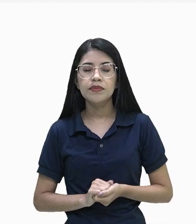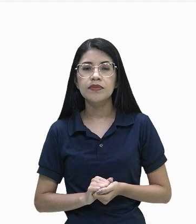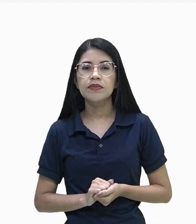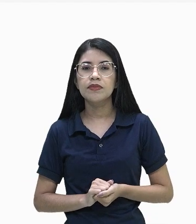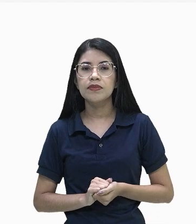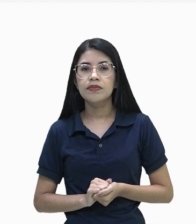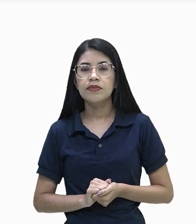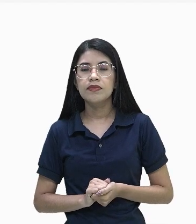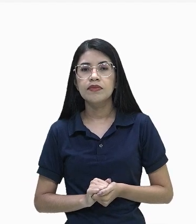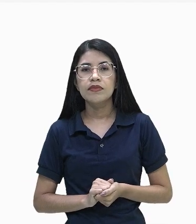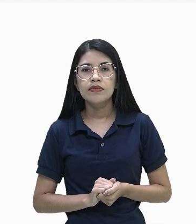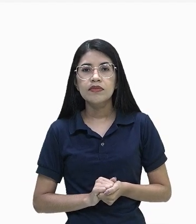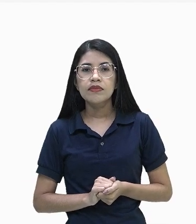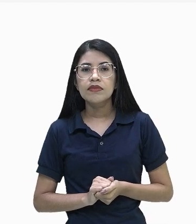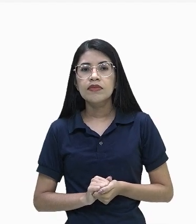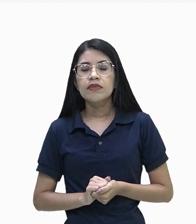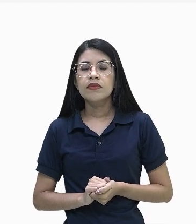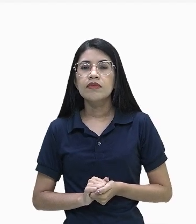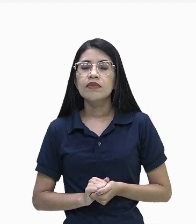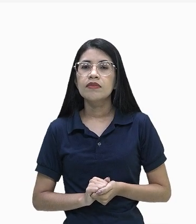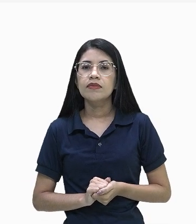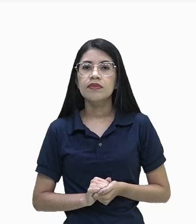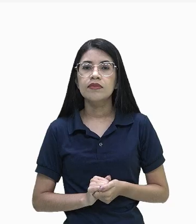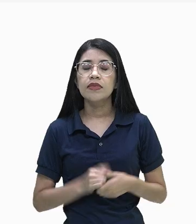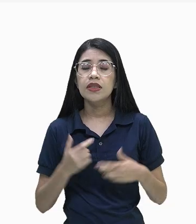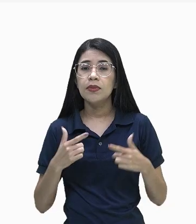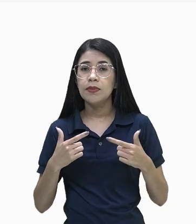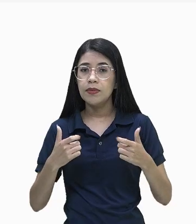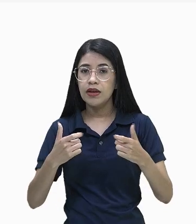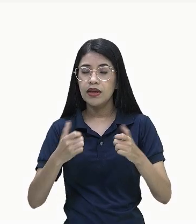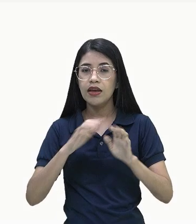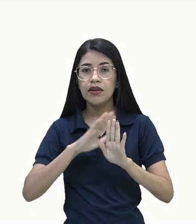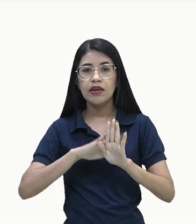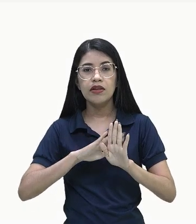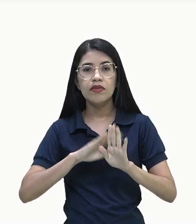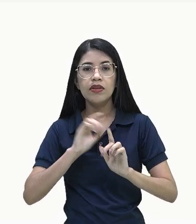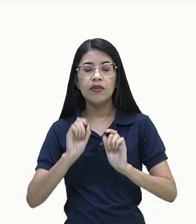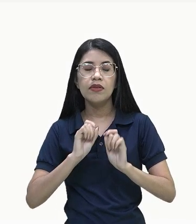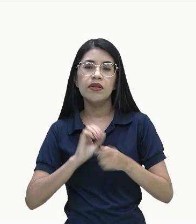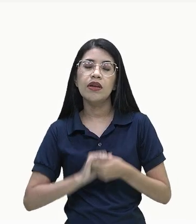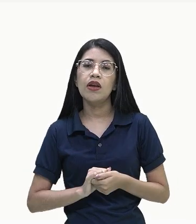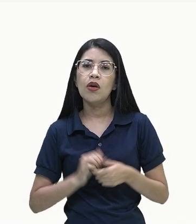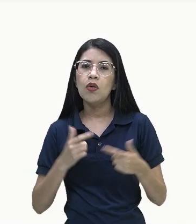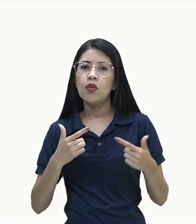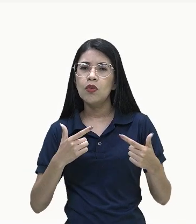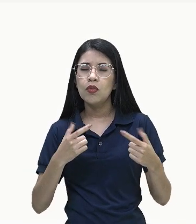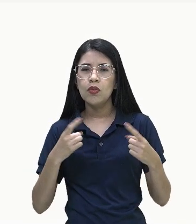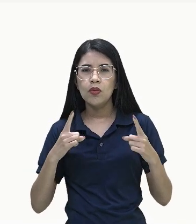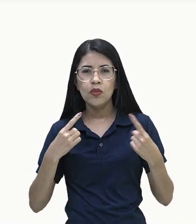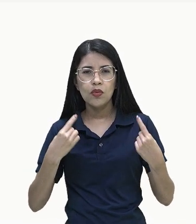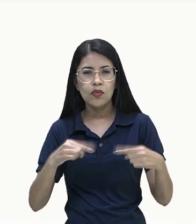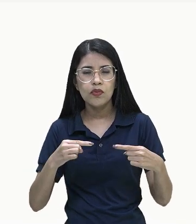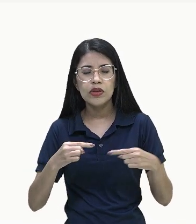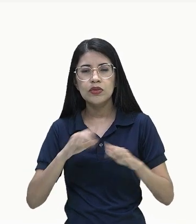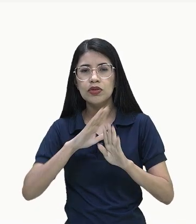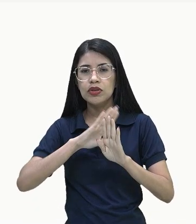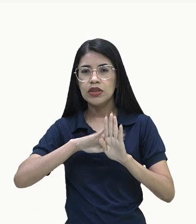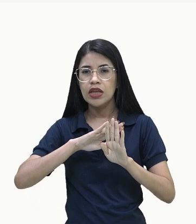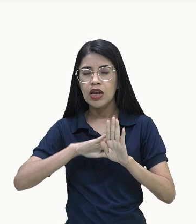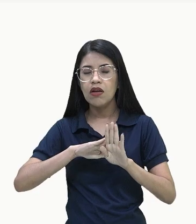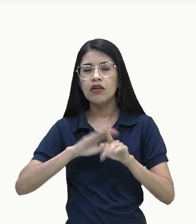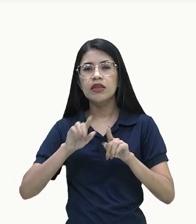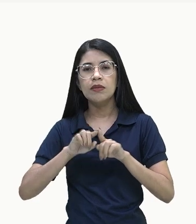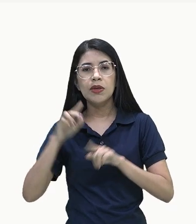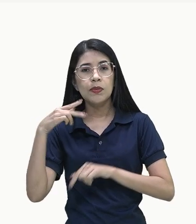comigo. Então, reforçando novamente, a Guerra Fria ela foi um conflito ideológico e